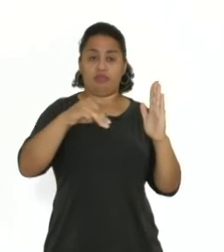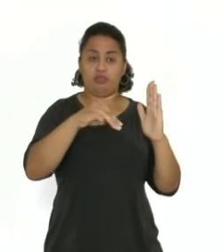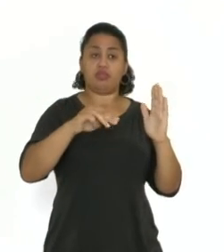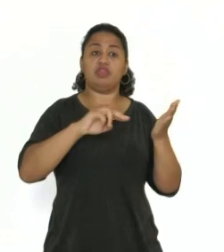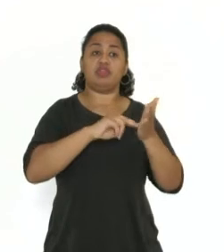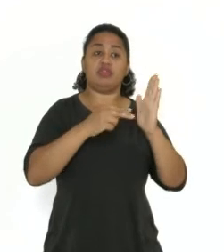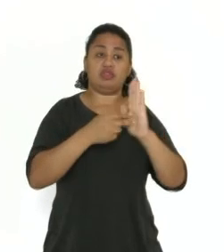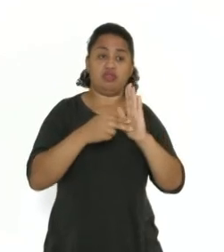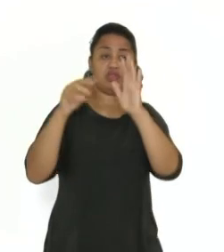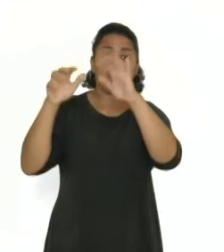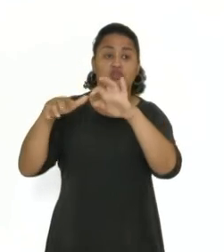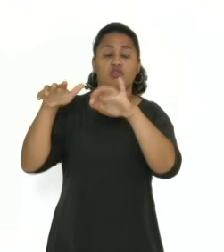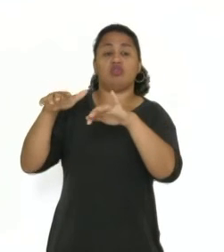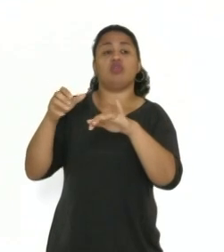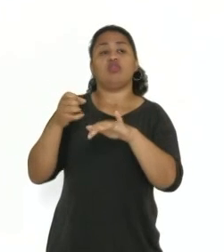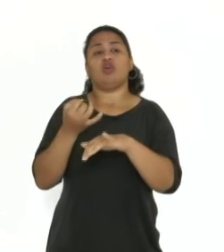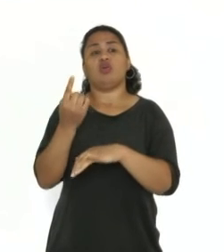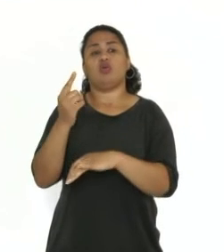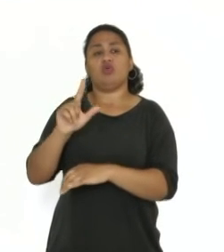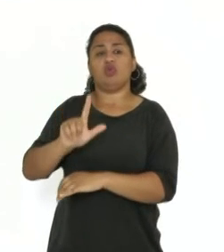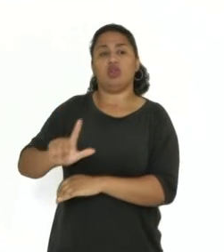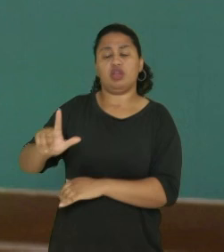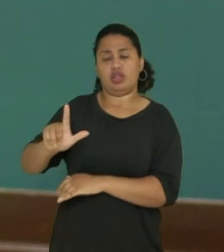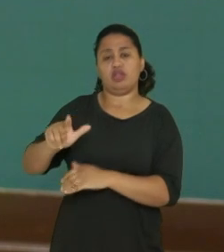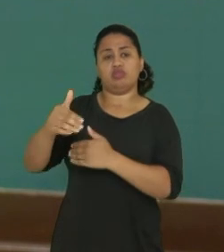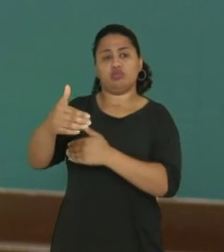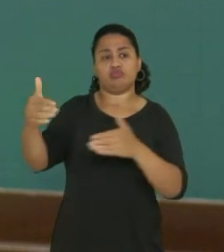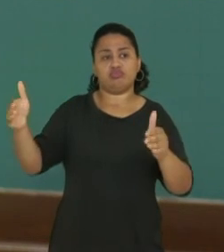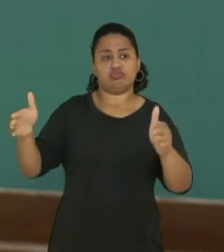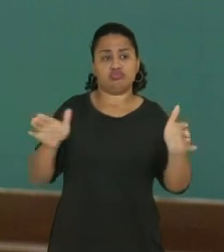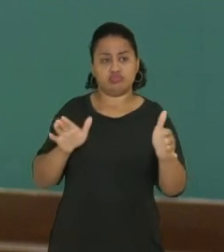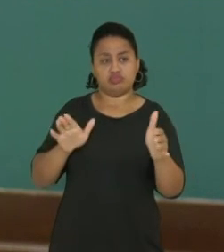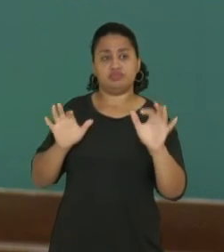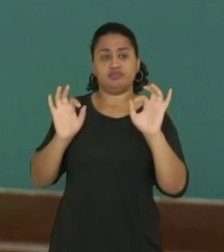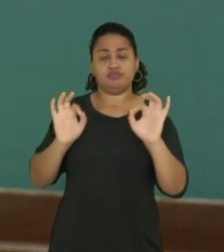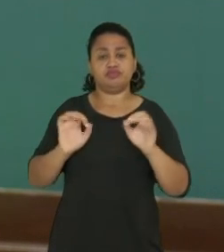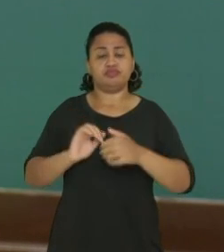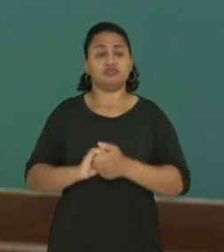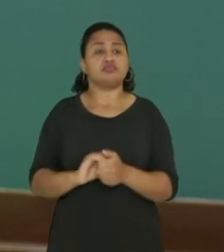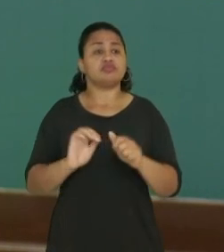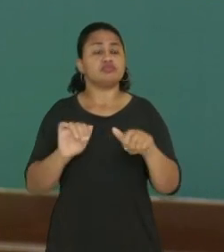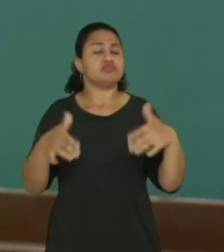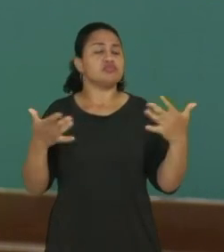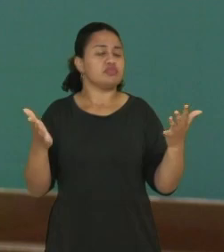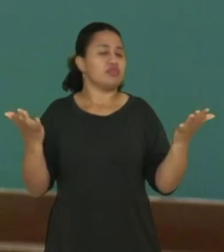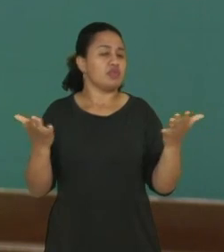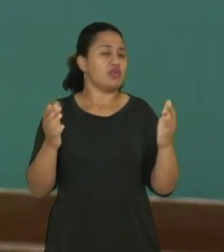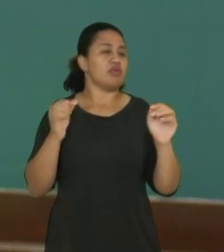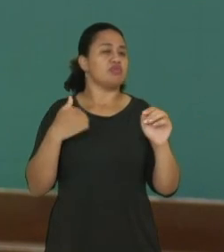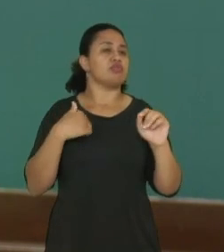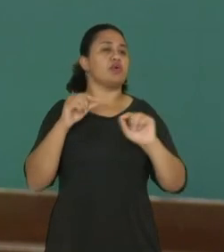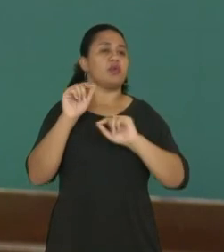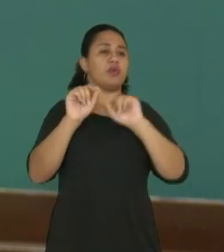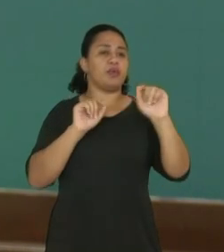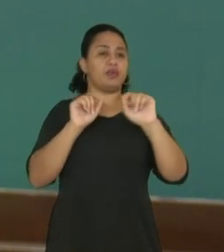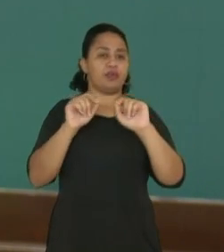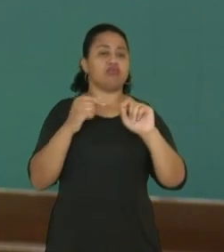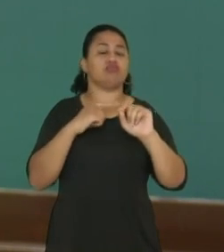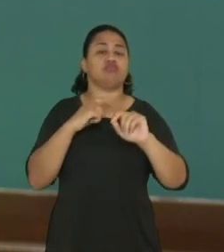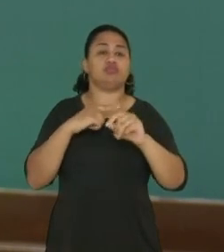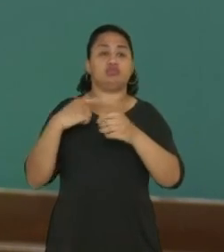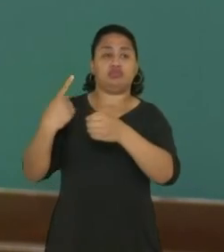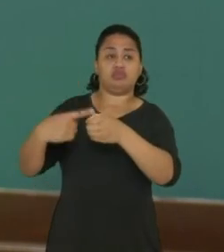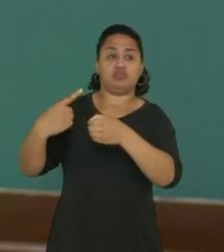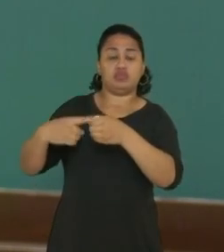significa que choveu equivalente a 1 litro ali por metro quadrado, tá? E aí, olha só, digamos que em certo